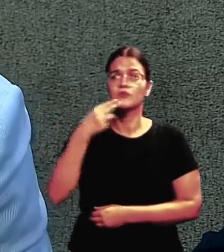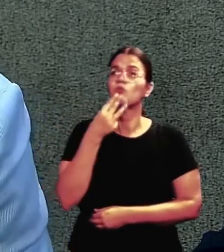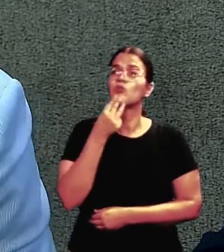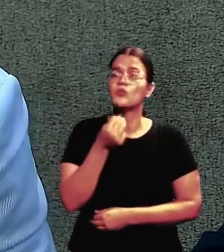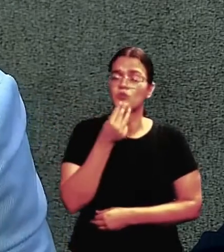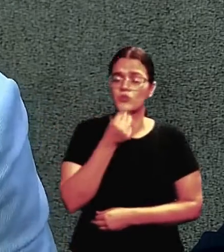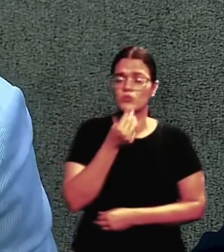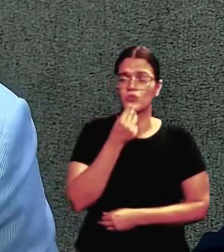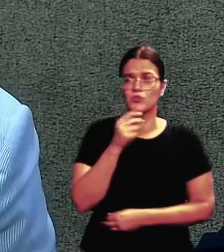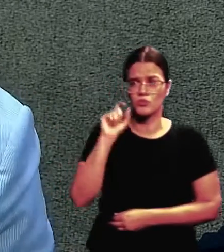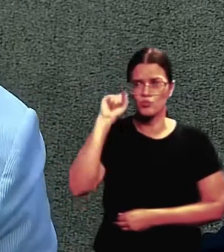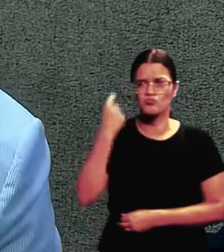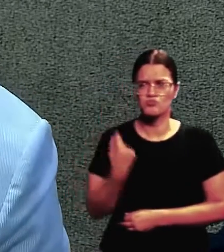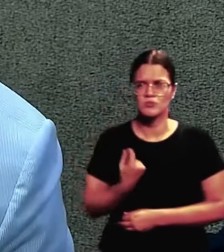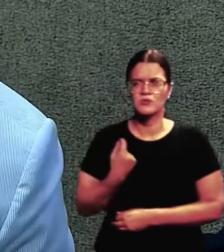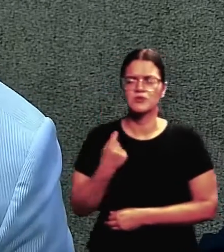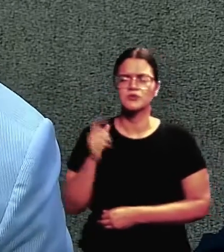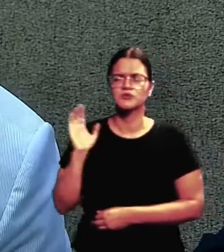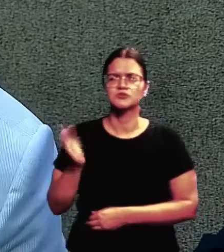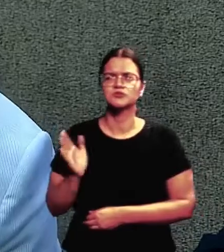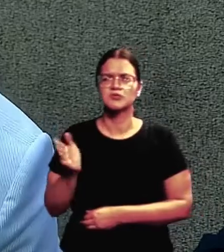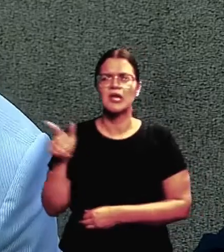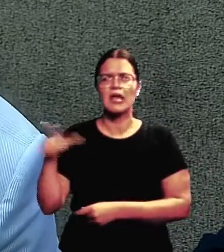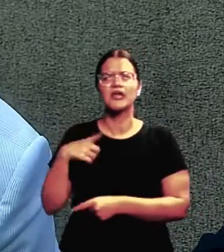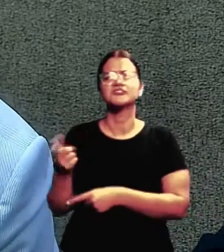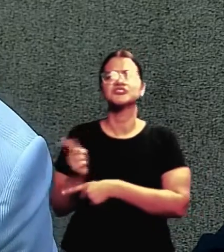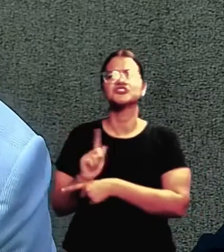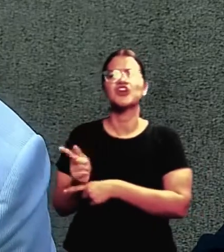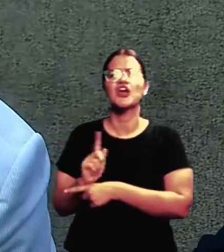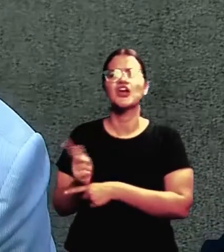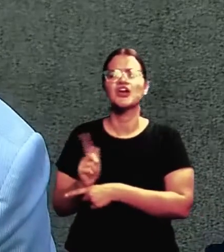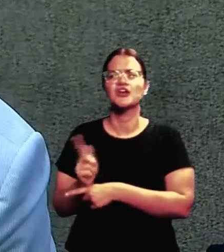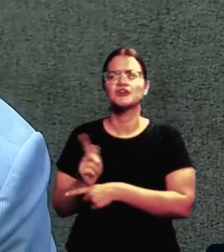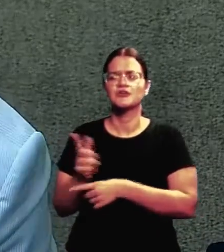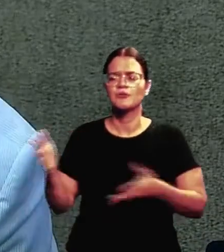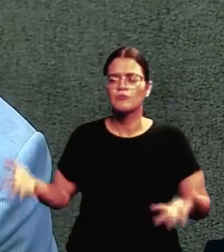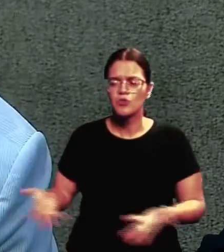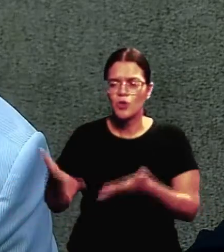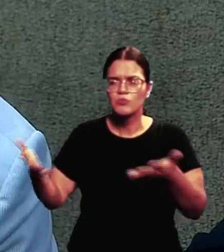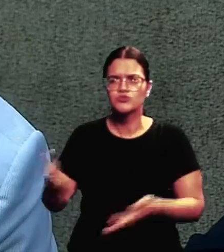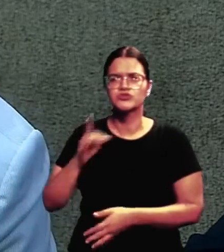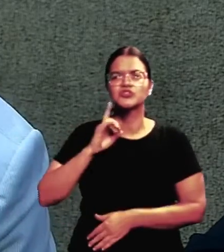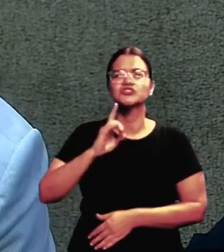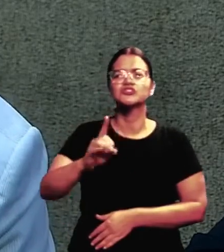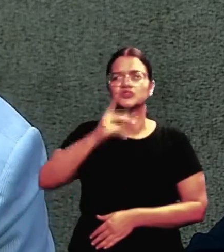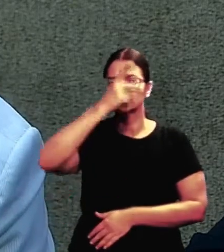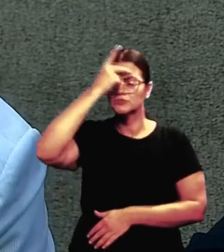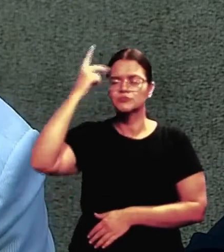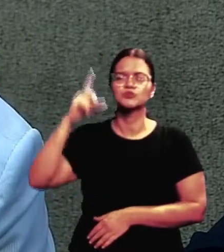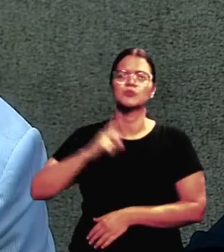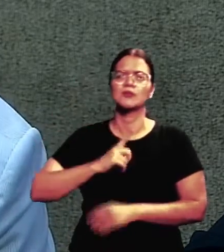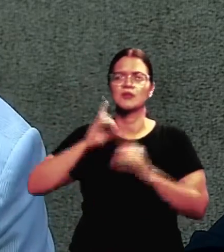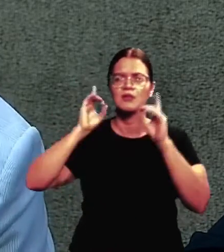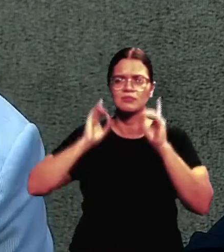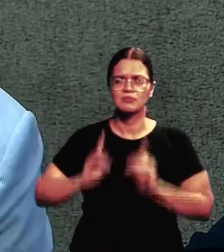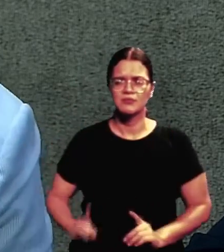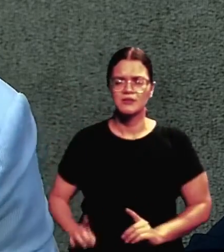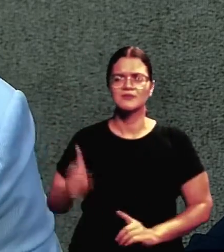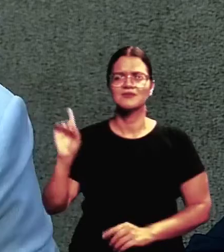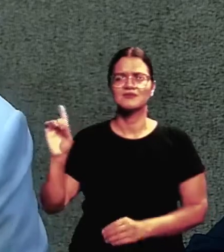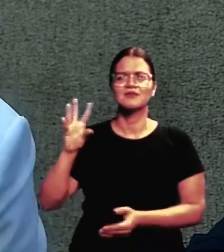William, na época, como gerente da promoção dos direitos da pessoa com deficiência